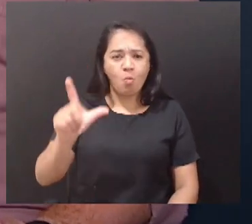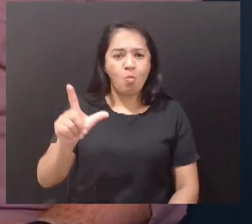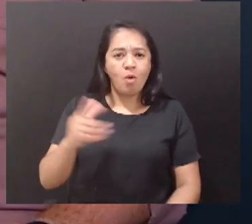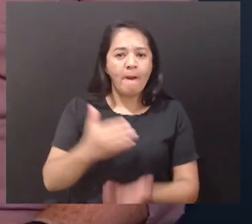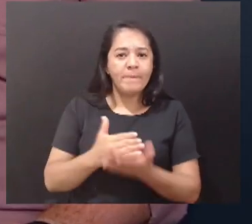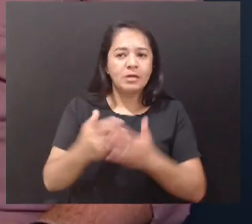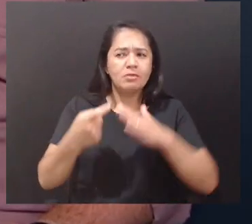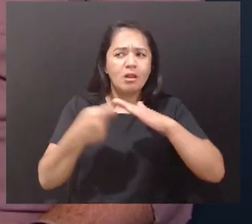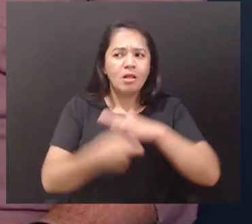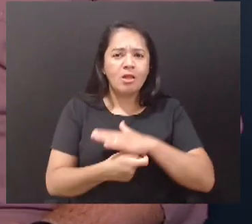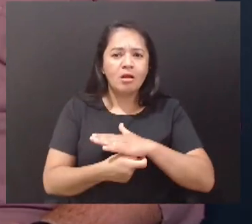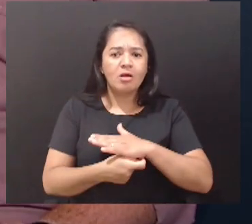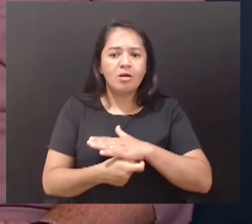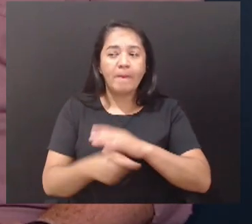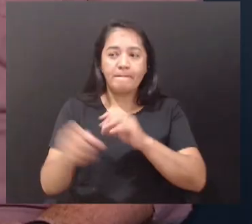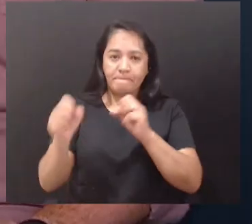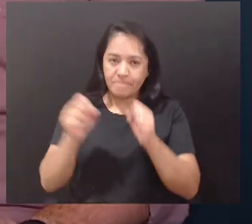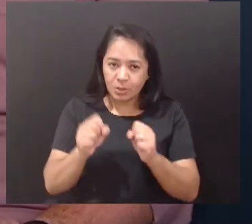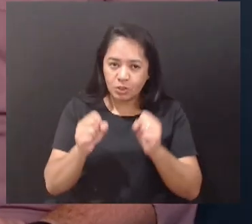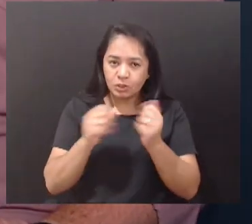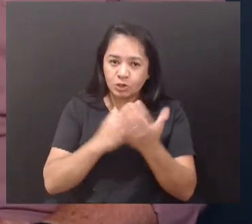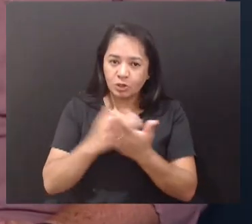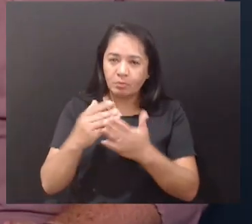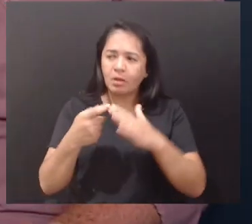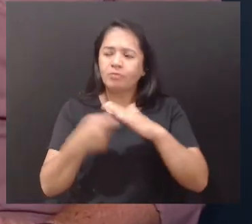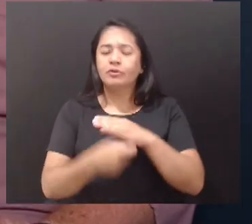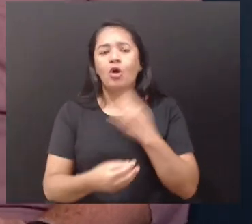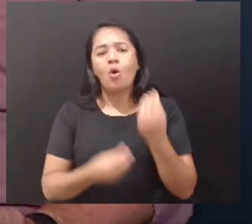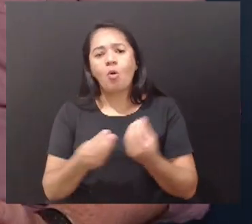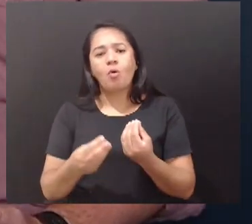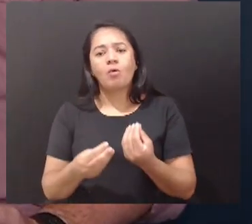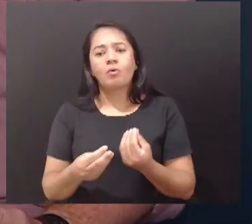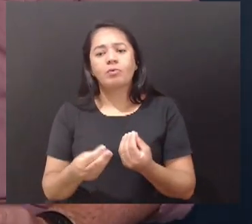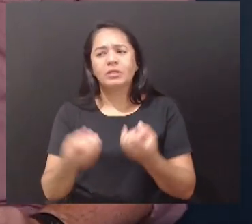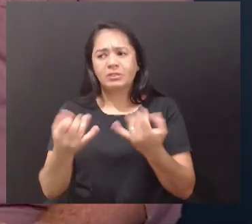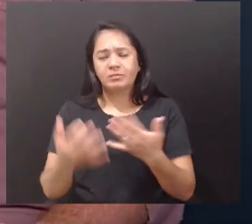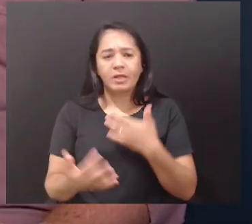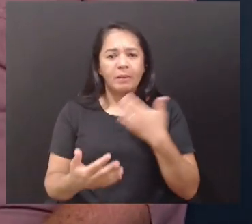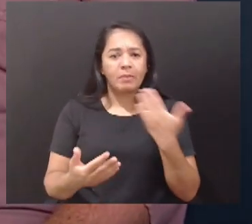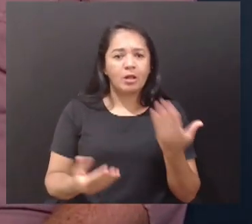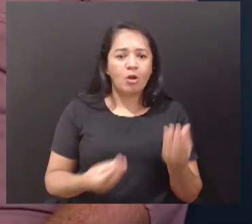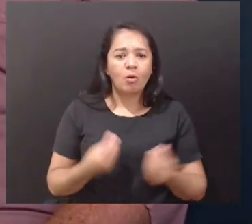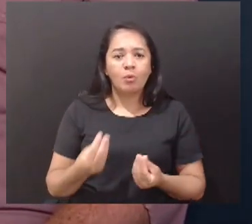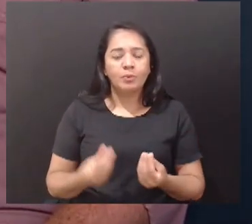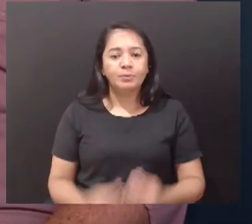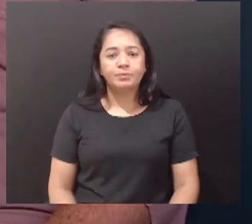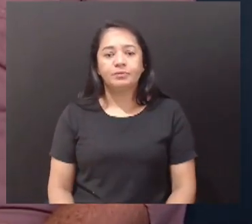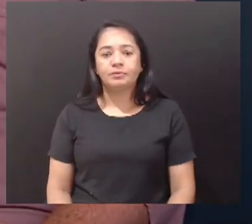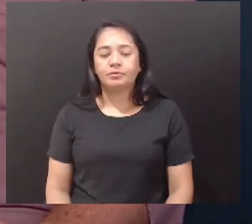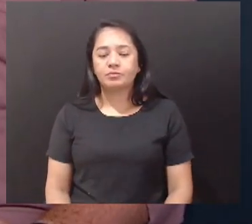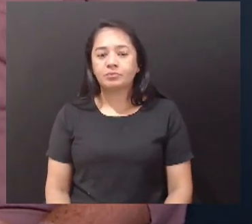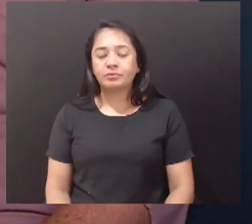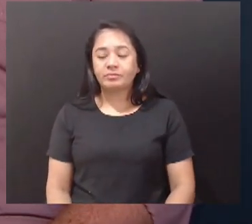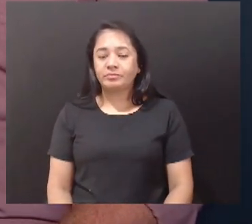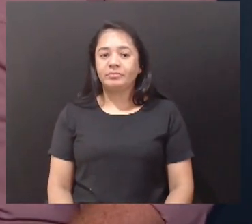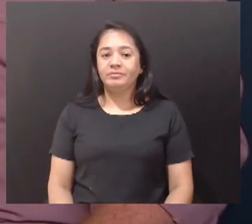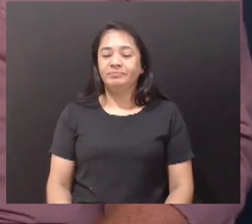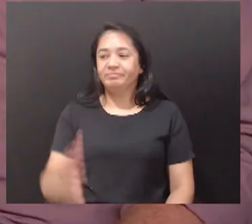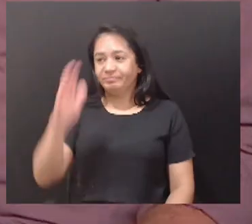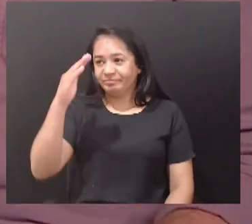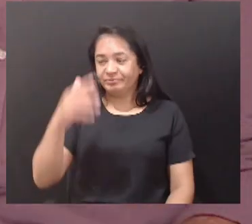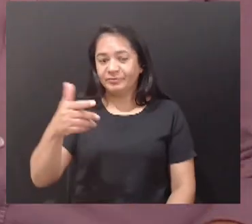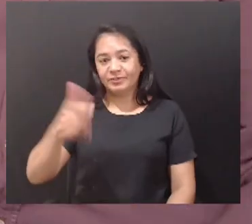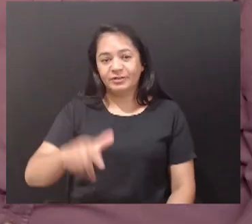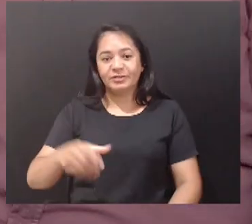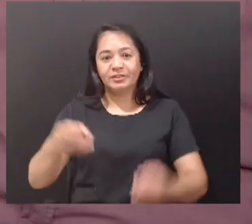ela pode começar a investir, como que é indicado ou não? Primeiramente, é uma honra estar aqui novamente falando com vocês.